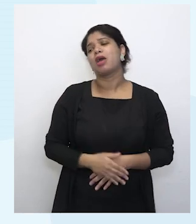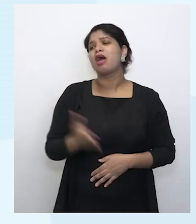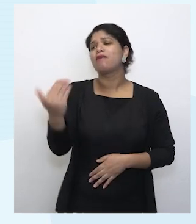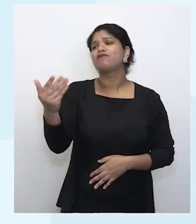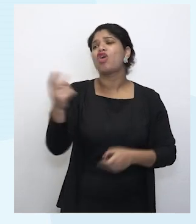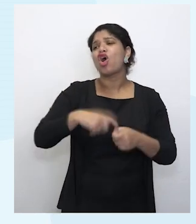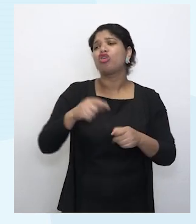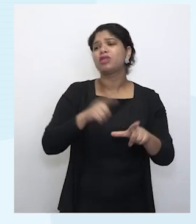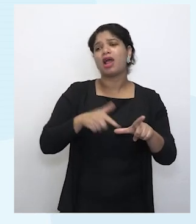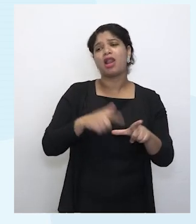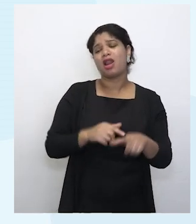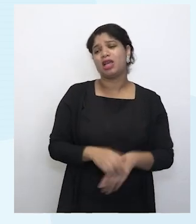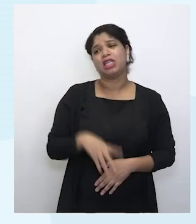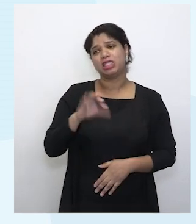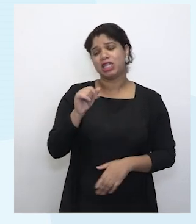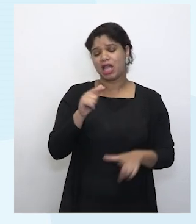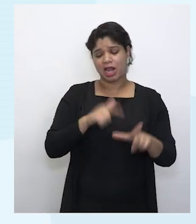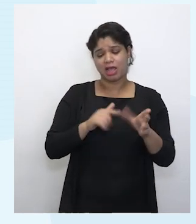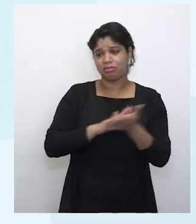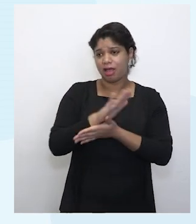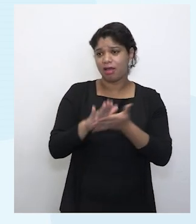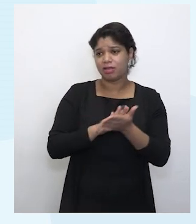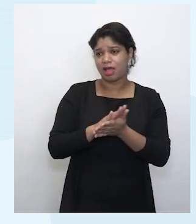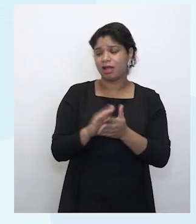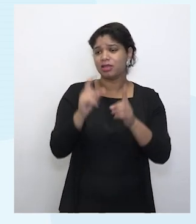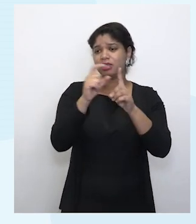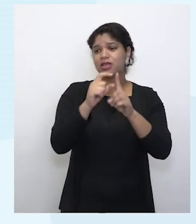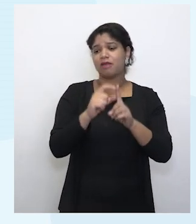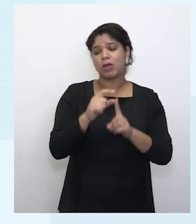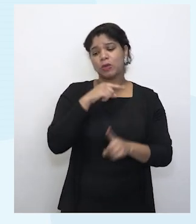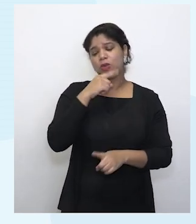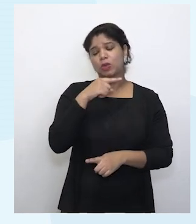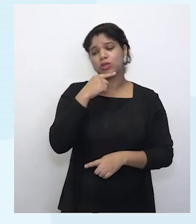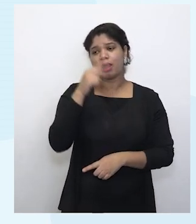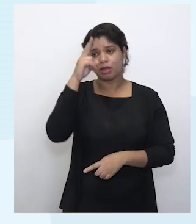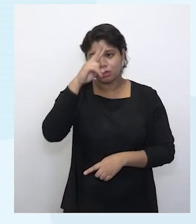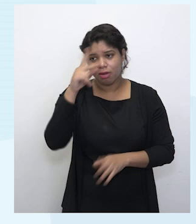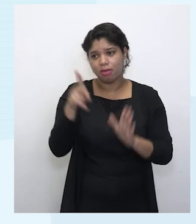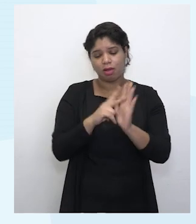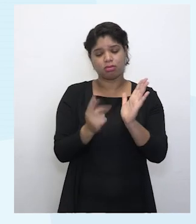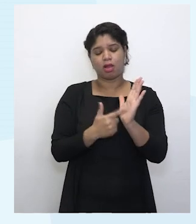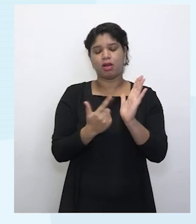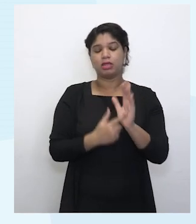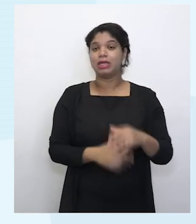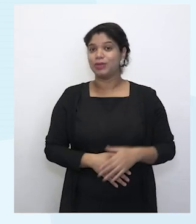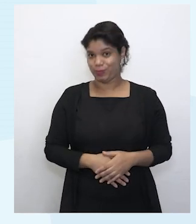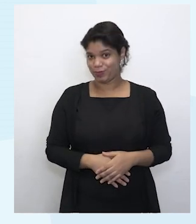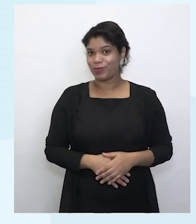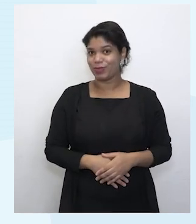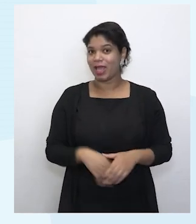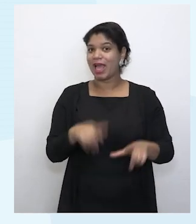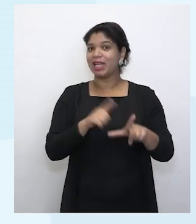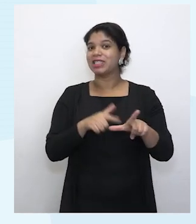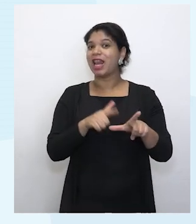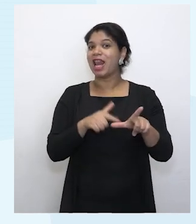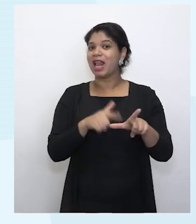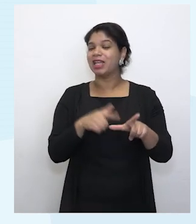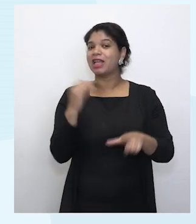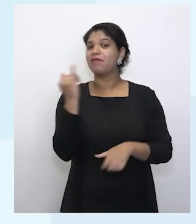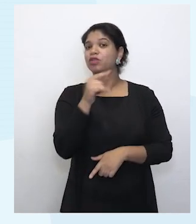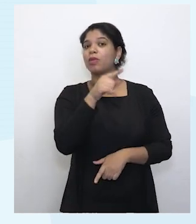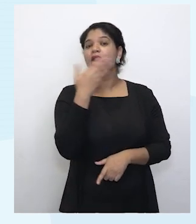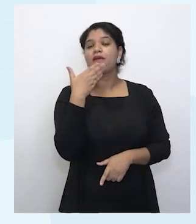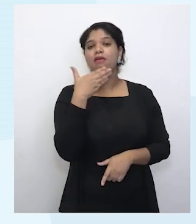pois sem vocês não se tem mais era uma vez. As letras, numa correria, foram logo respondendo: